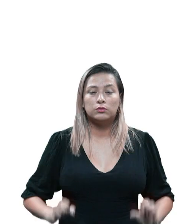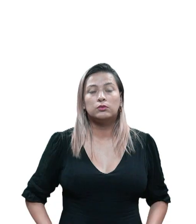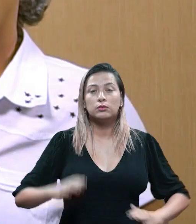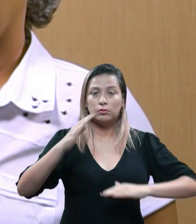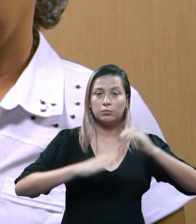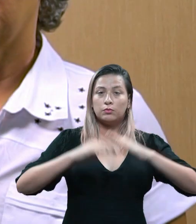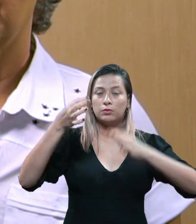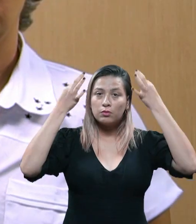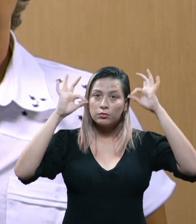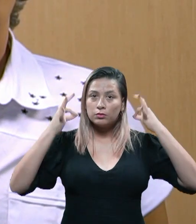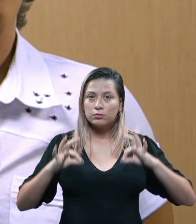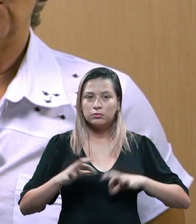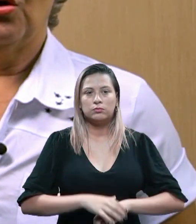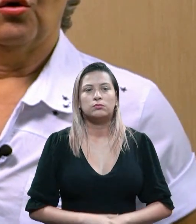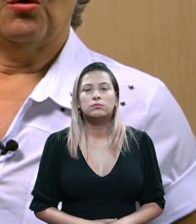esteticista.